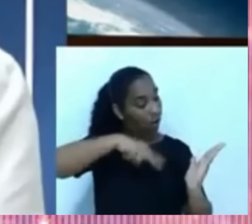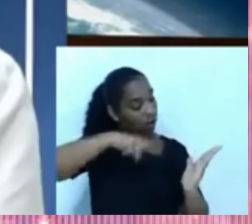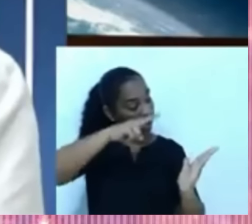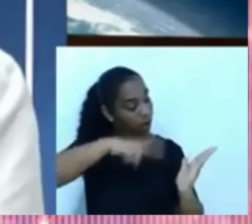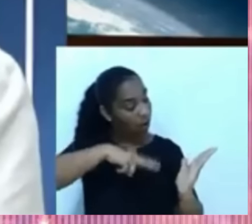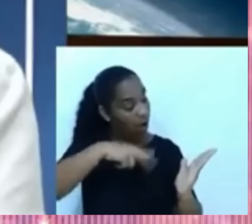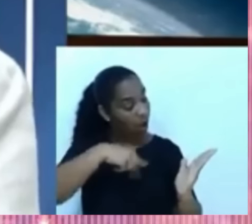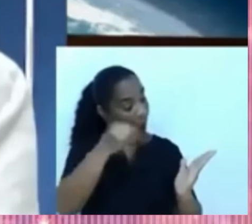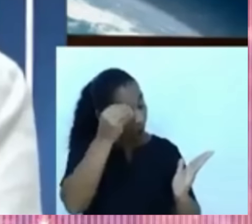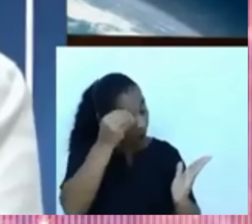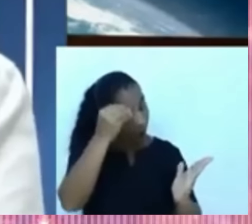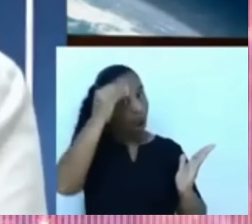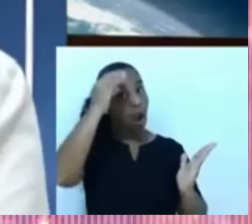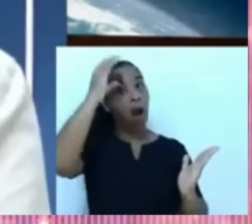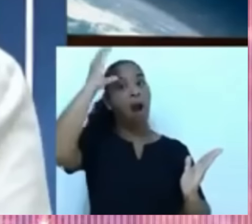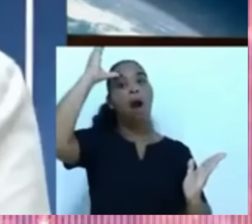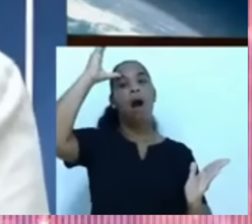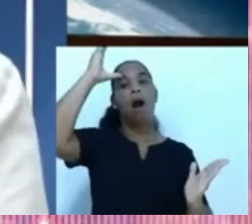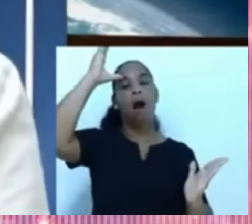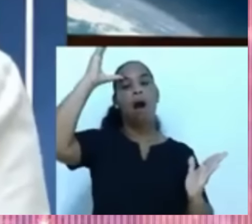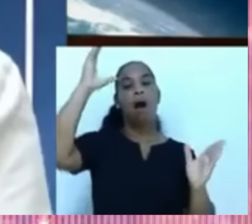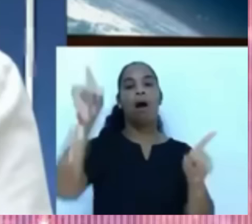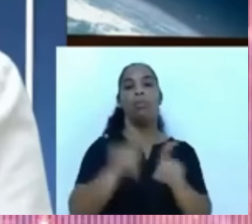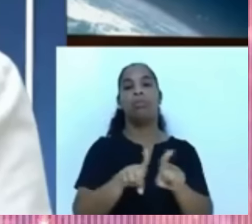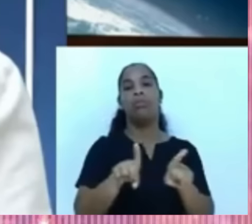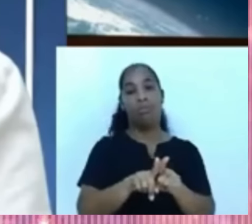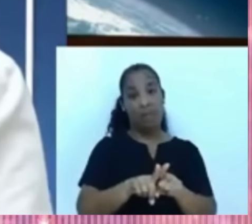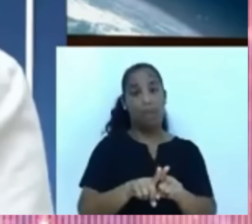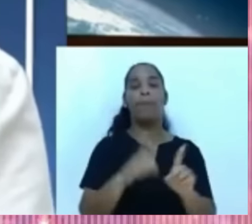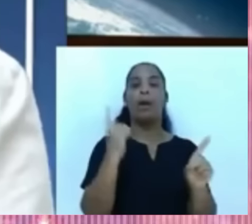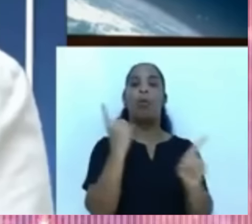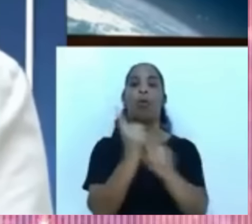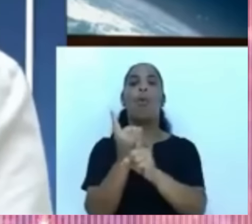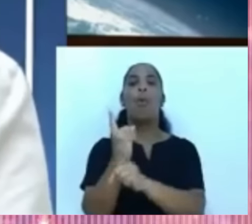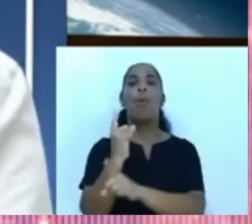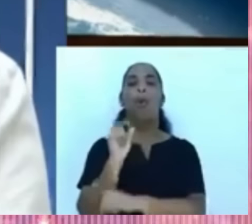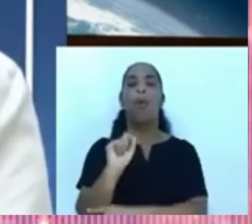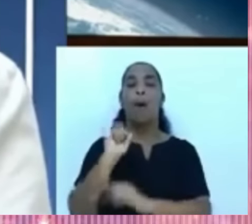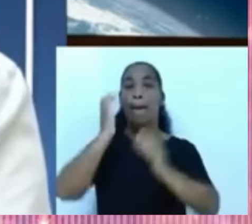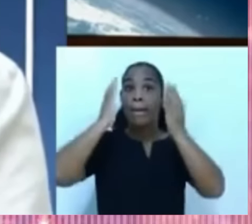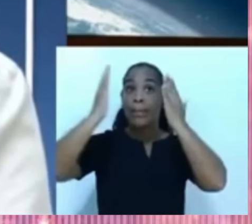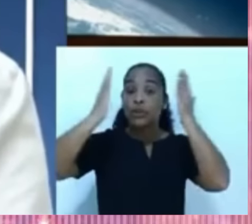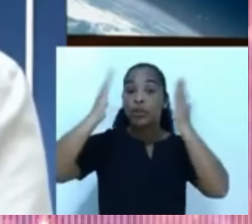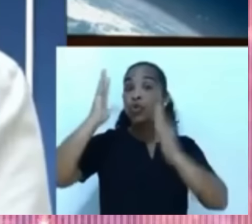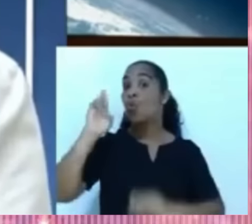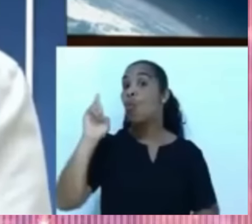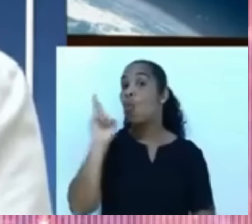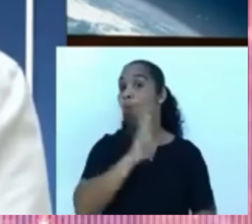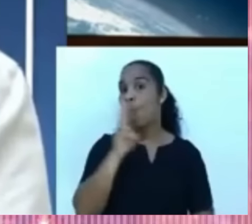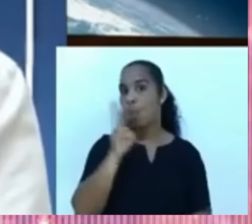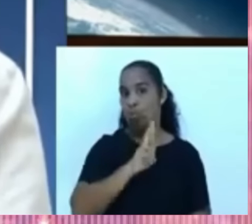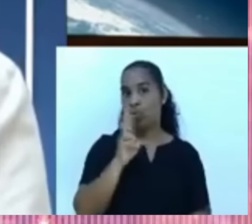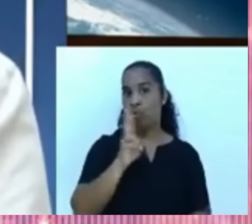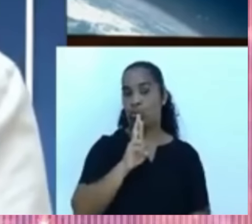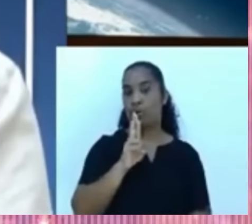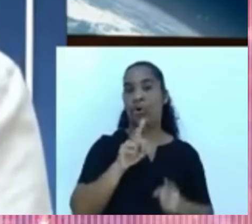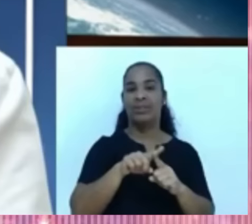conhecimento mas também nós vamos encontrar na psicologia russa na